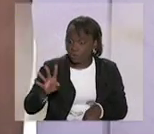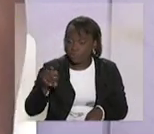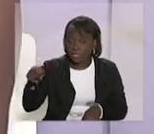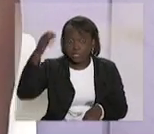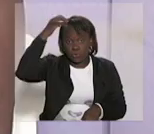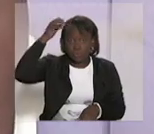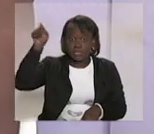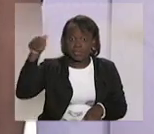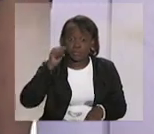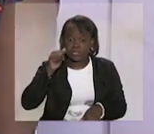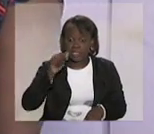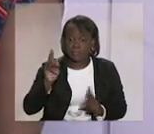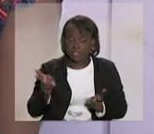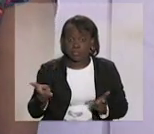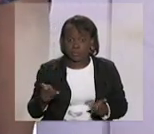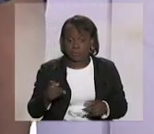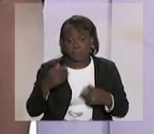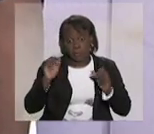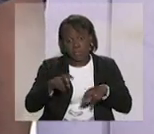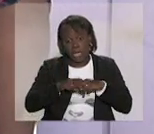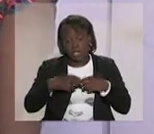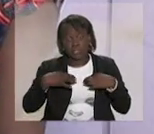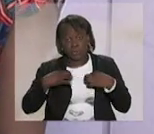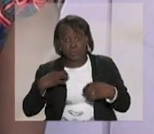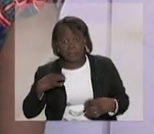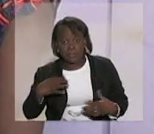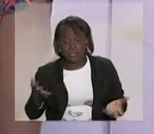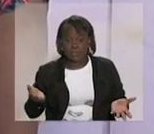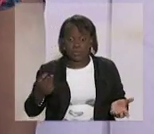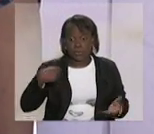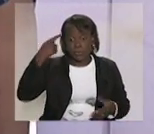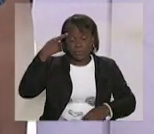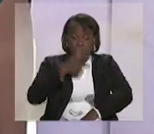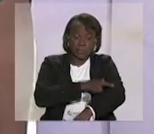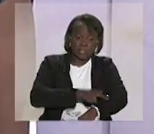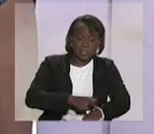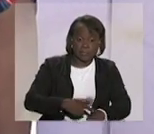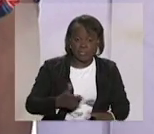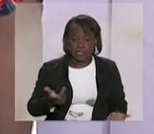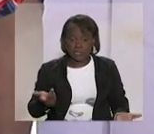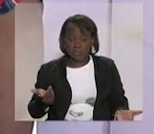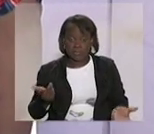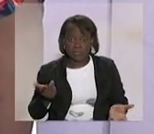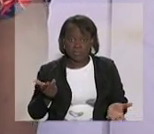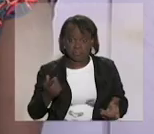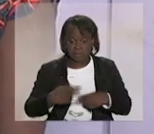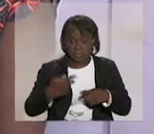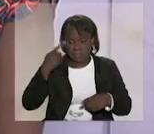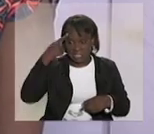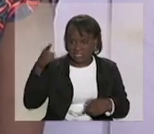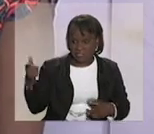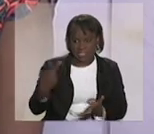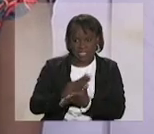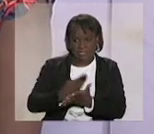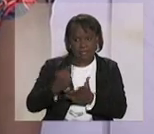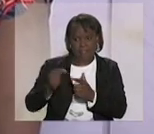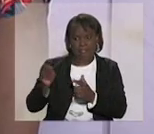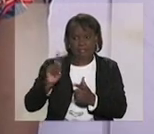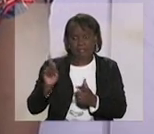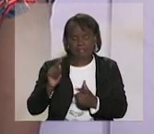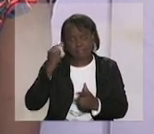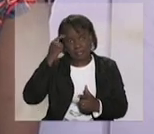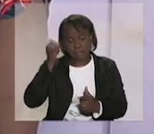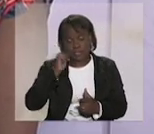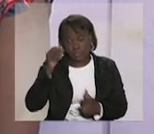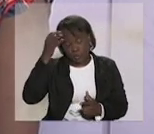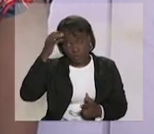acham que a culpa poderia ser delas, ou por uma roupa, né? Ou por um comportamento que poderia ser considerado inadequado, né?